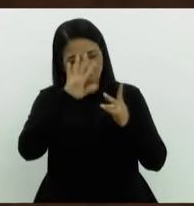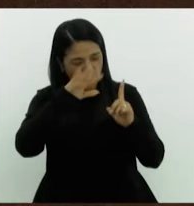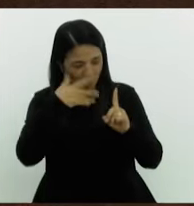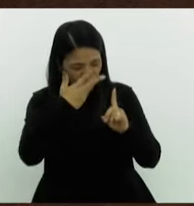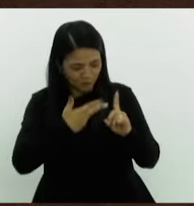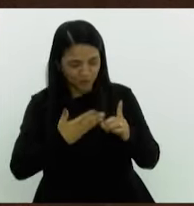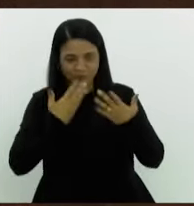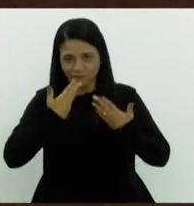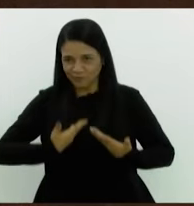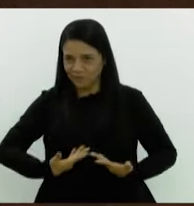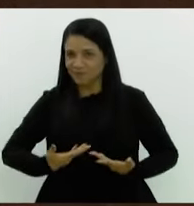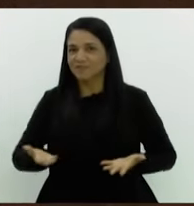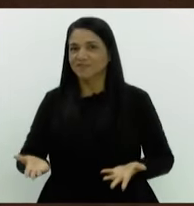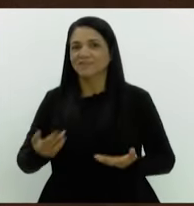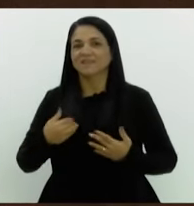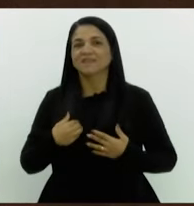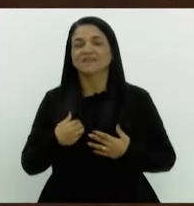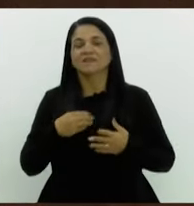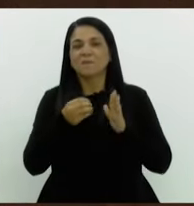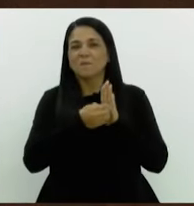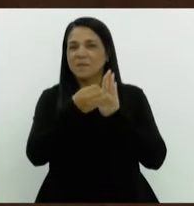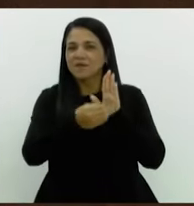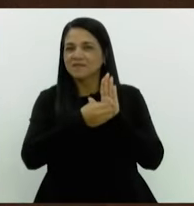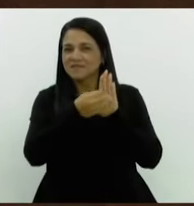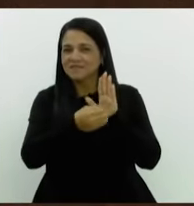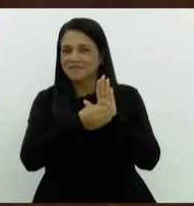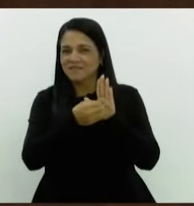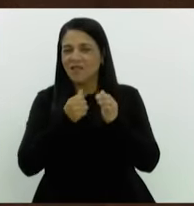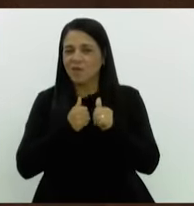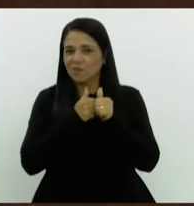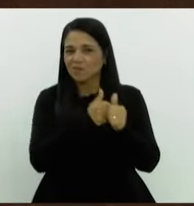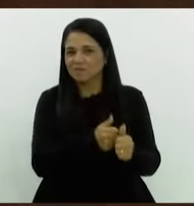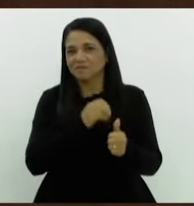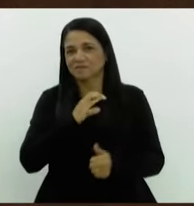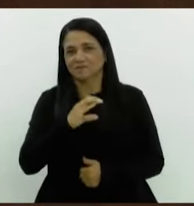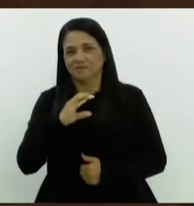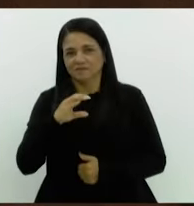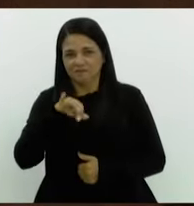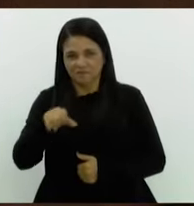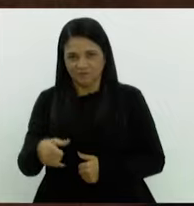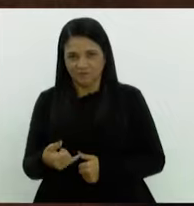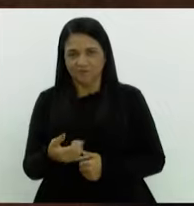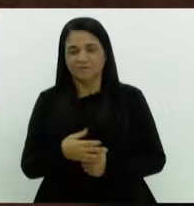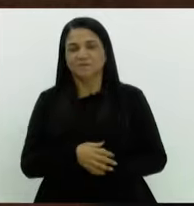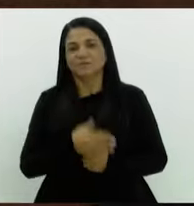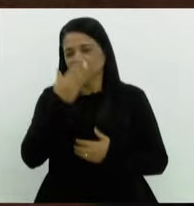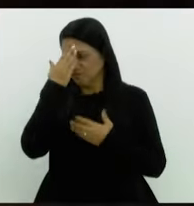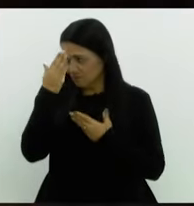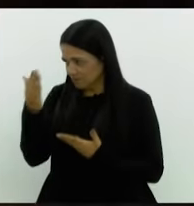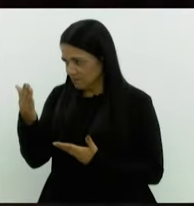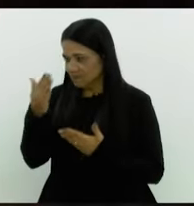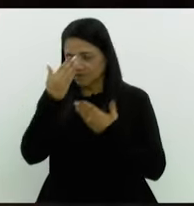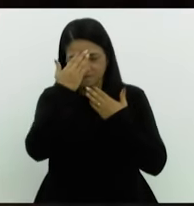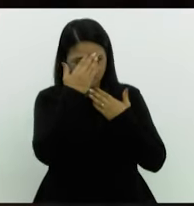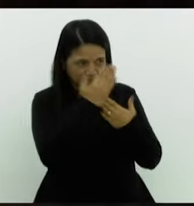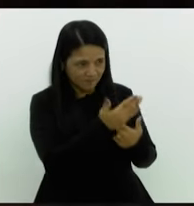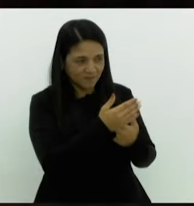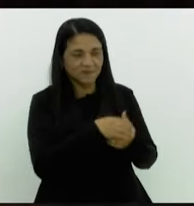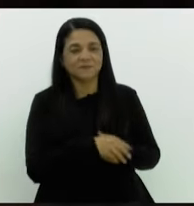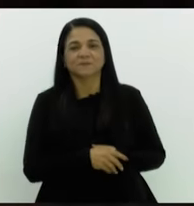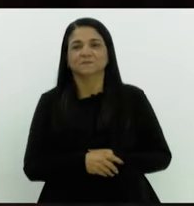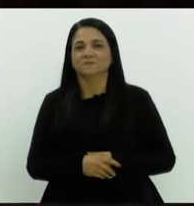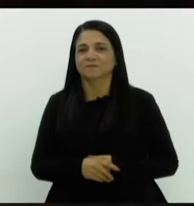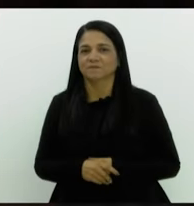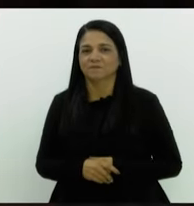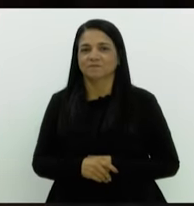presidente. Boa tarde. O parecer é acompanhando o parecer da CCJ, senhor presidente. Muito obrigado, nosso nobre